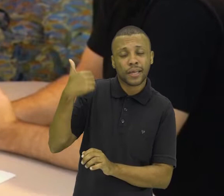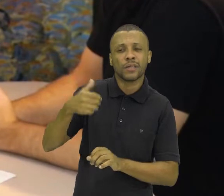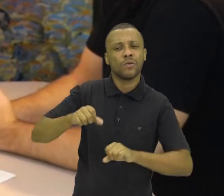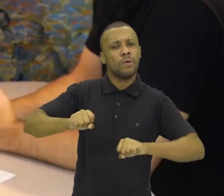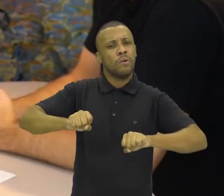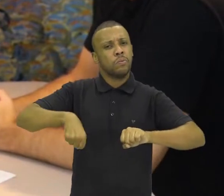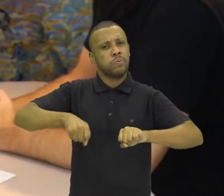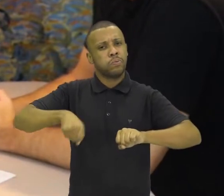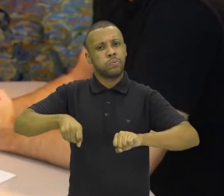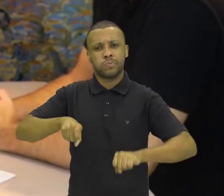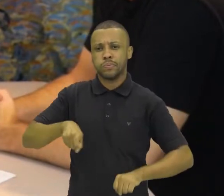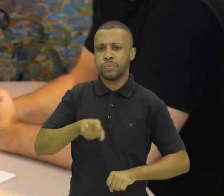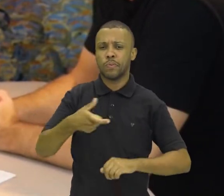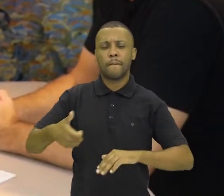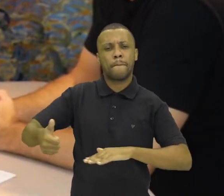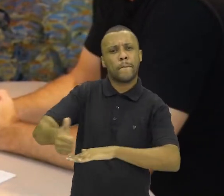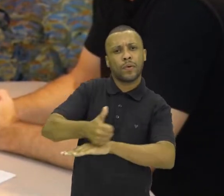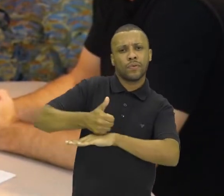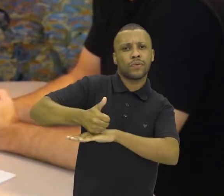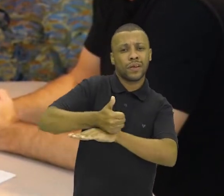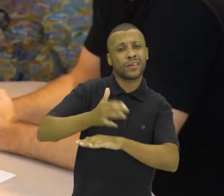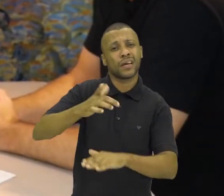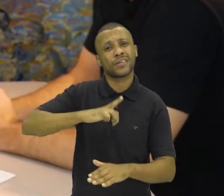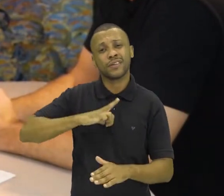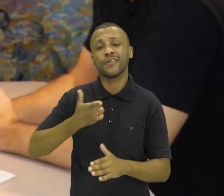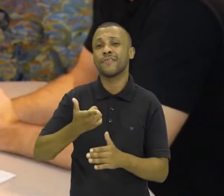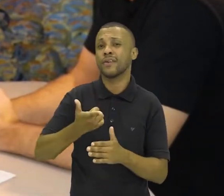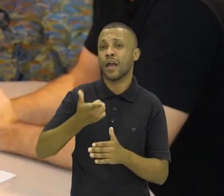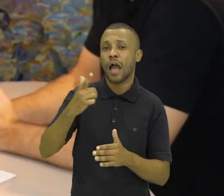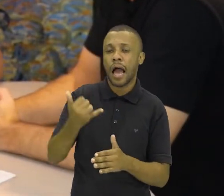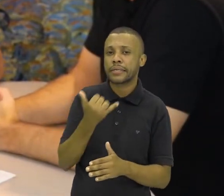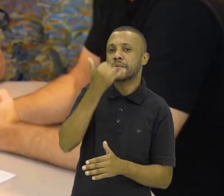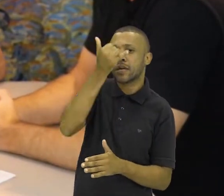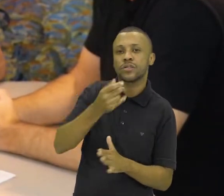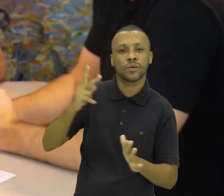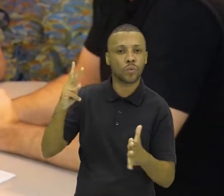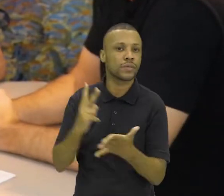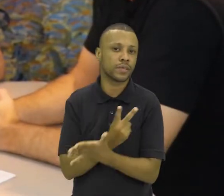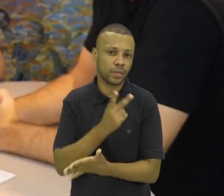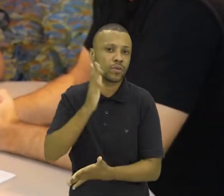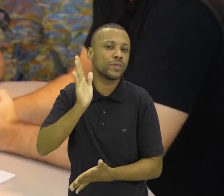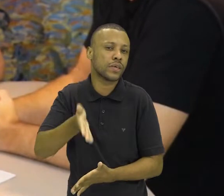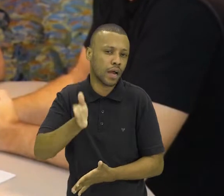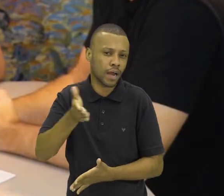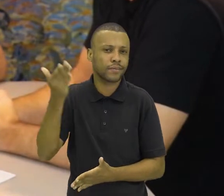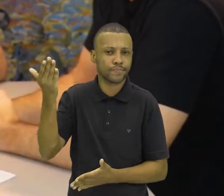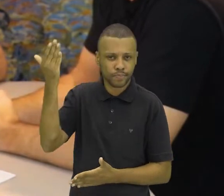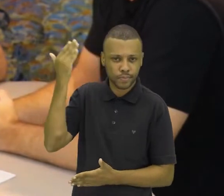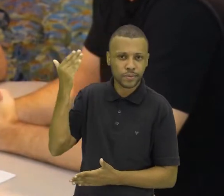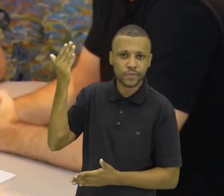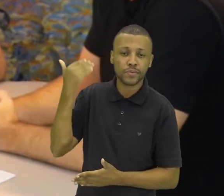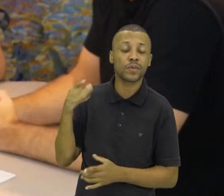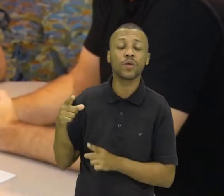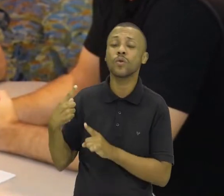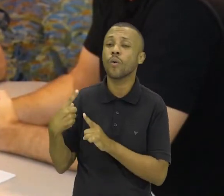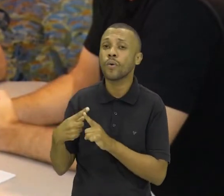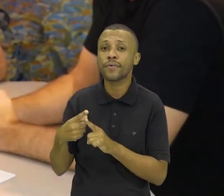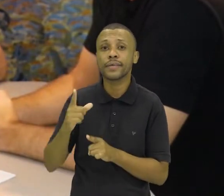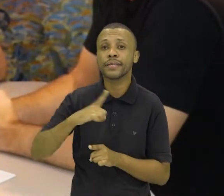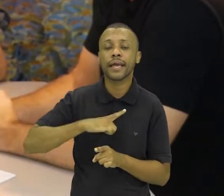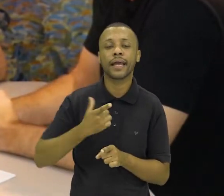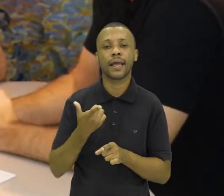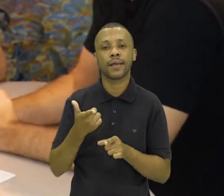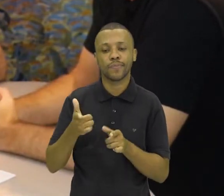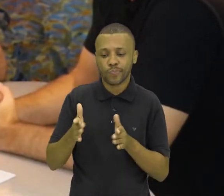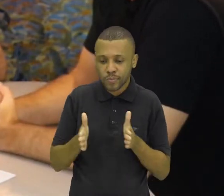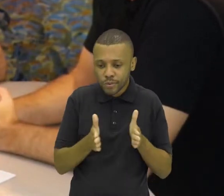bicicleta, fui motociclista, tá? Sofri 2 acidentes em 9 meses que eu fui motociclista. 2 acidentes sérios. E porque você